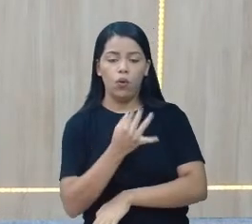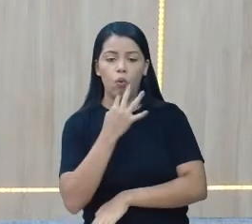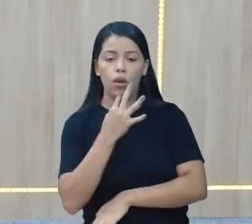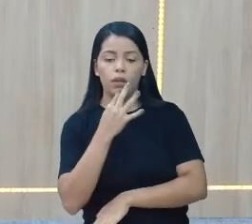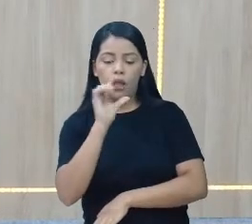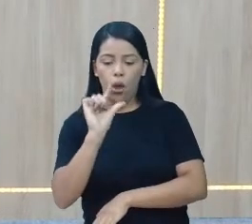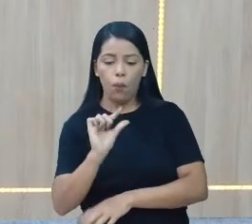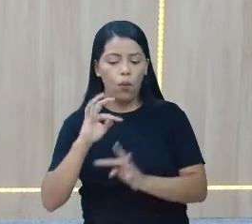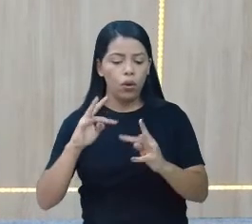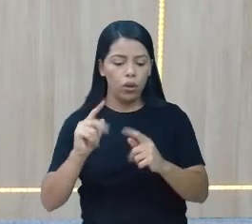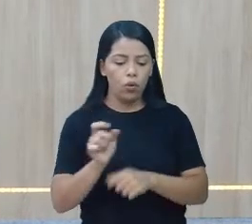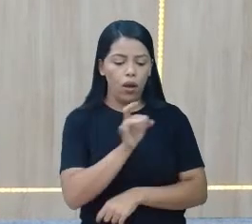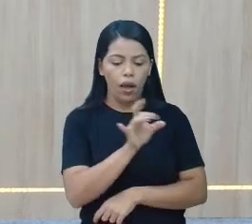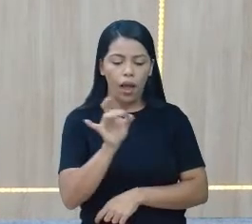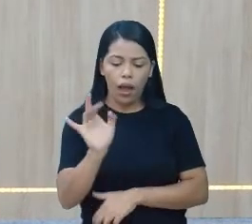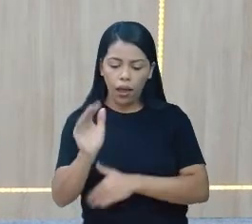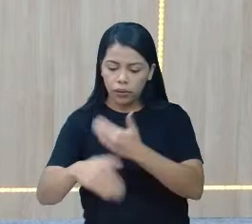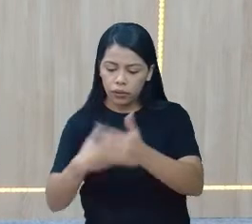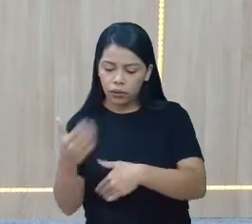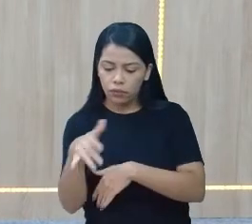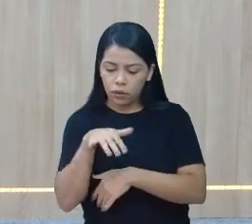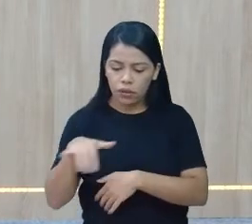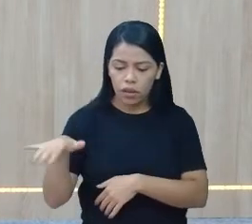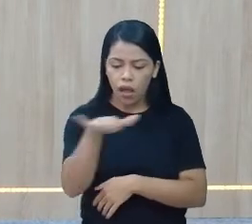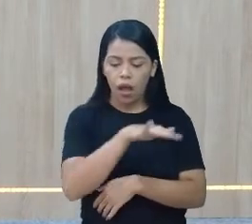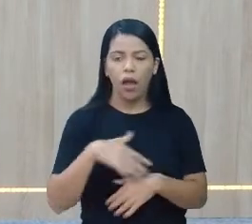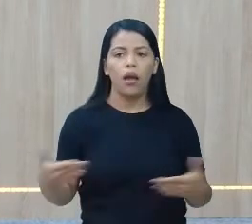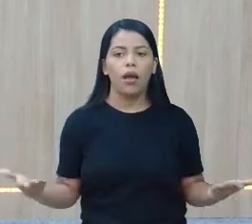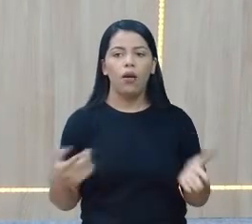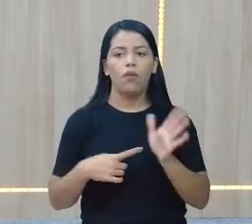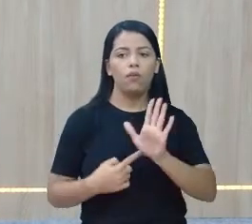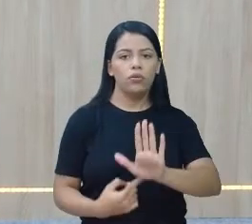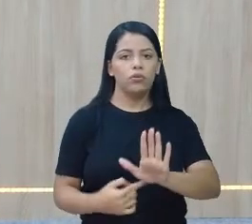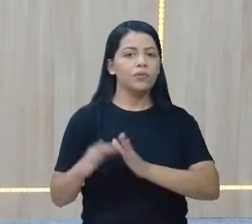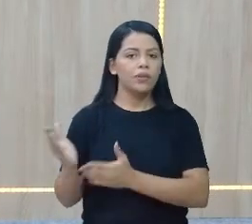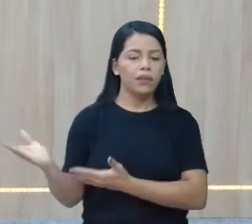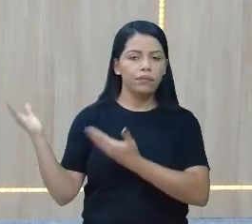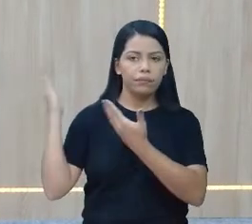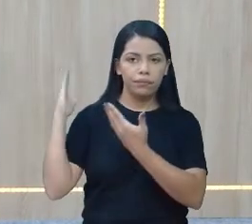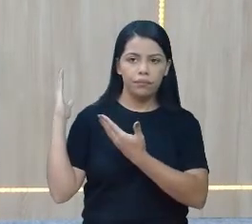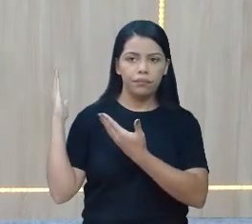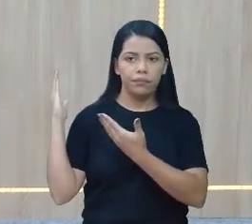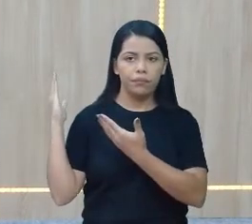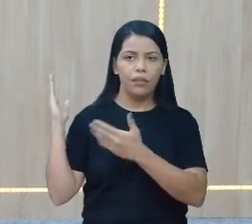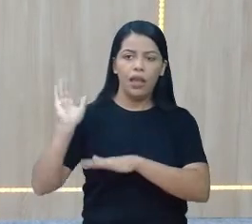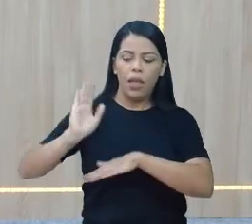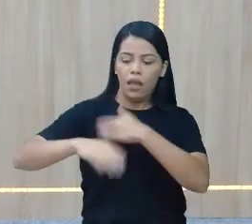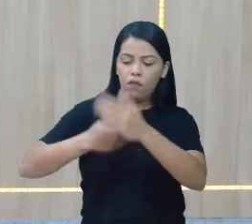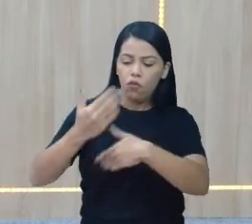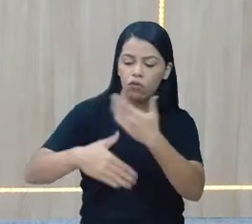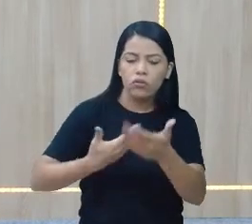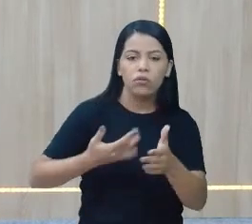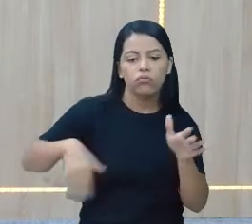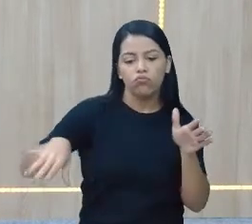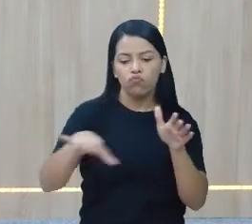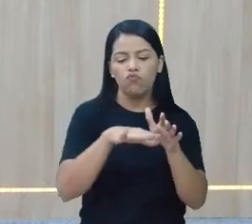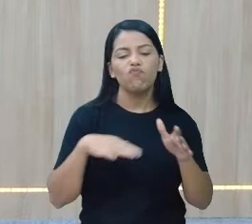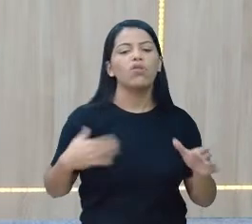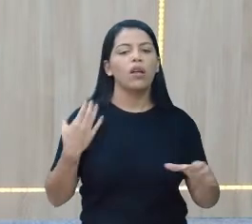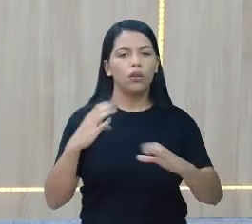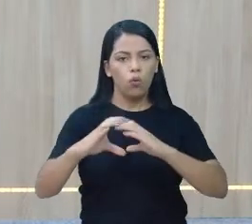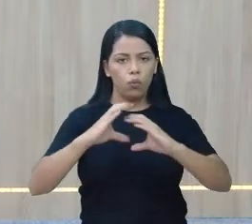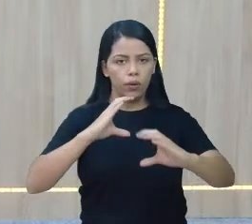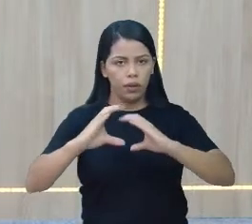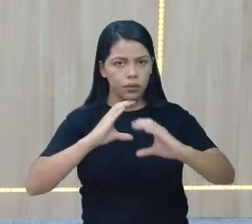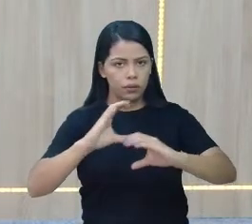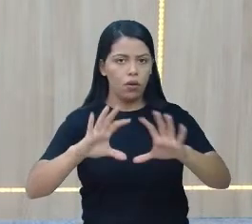dentro deste meio, que é justamente o que vai aparecer aqui, ó, em sua tela, ó. Evolução nos meios de